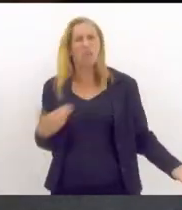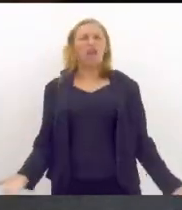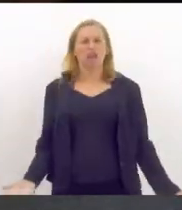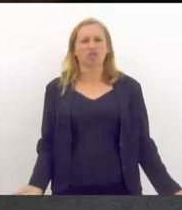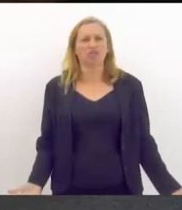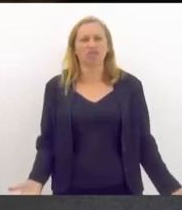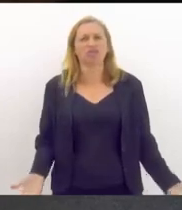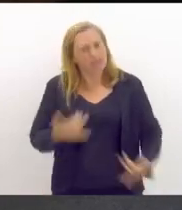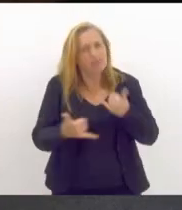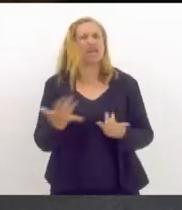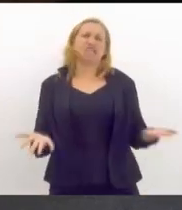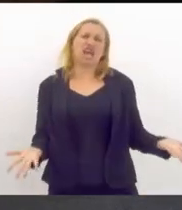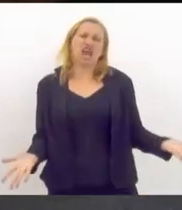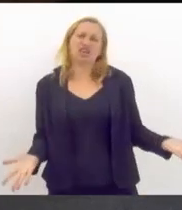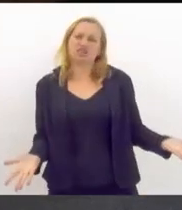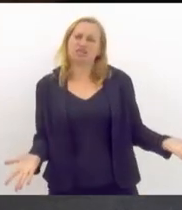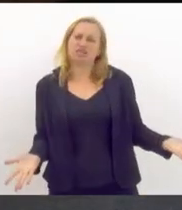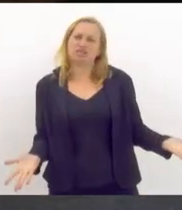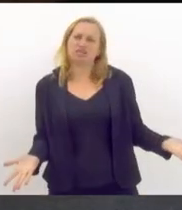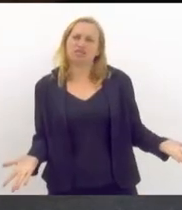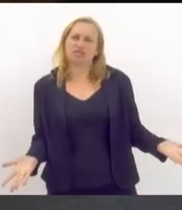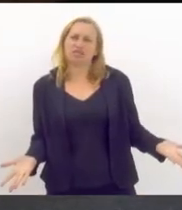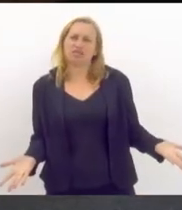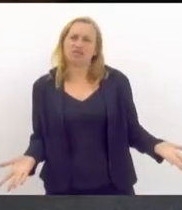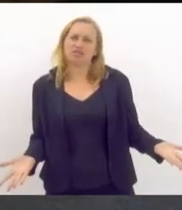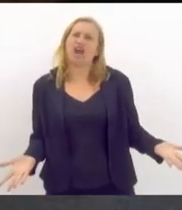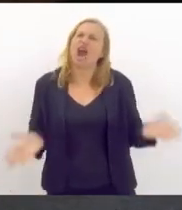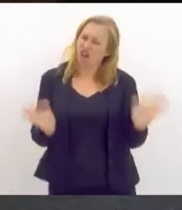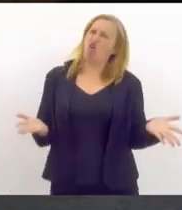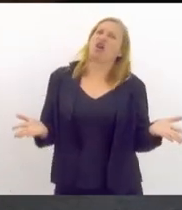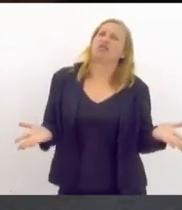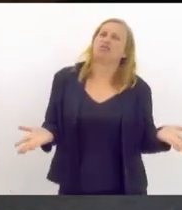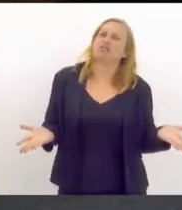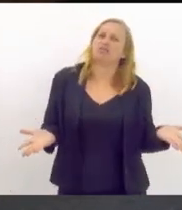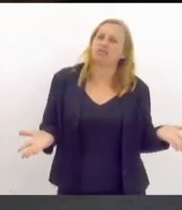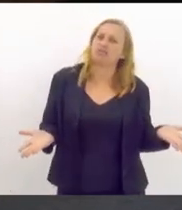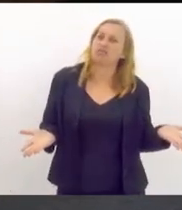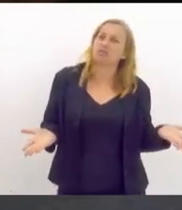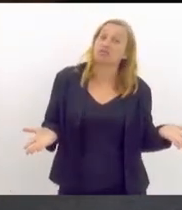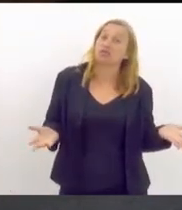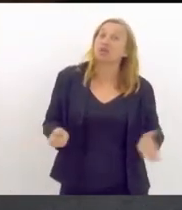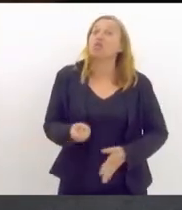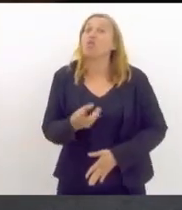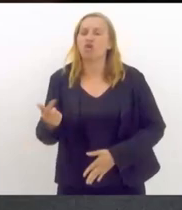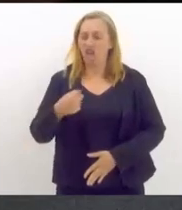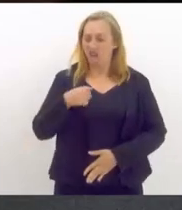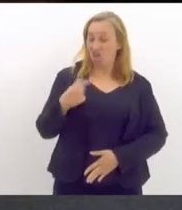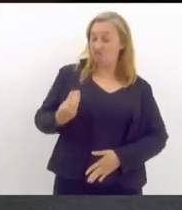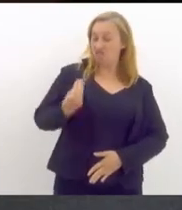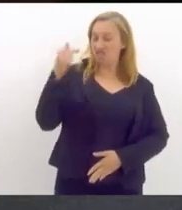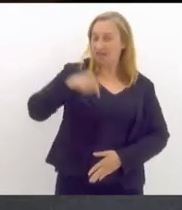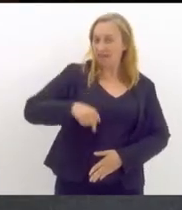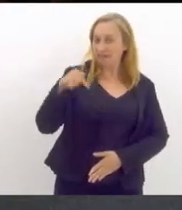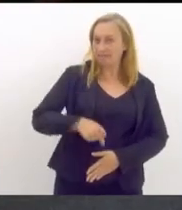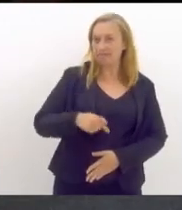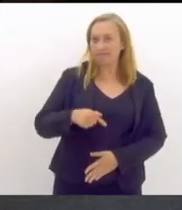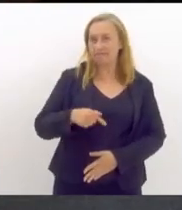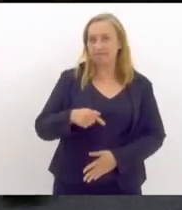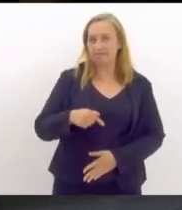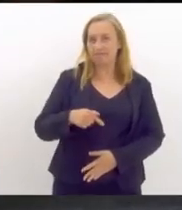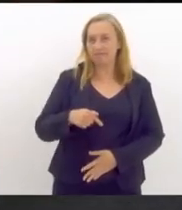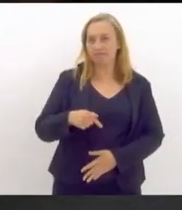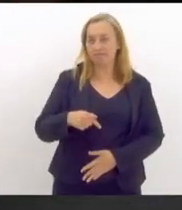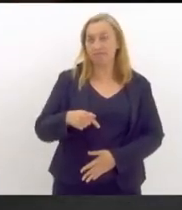tá de brincadeira agora enquanto eu estiver aqui no Parlamento